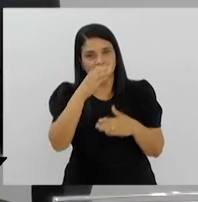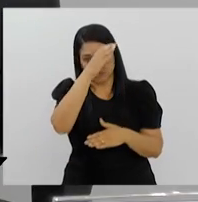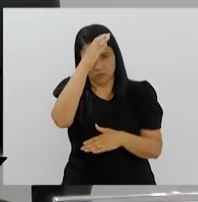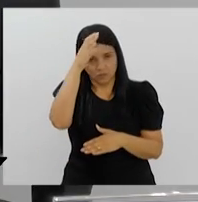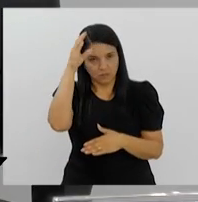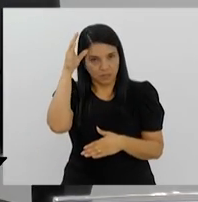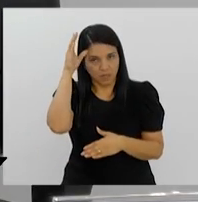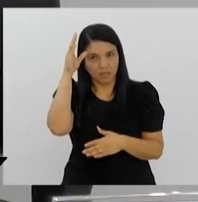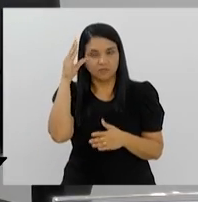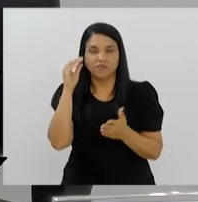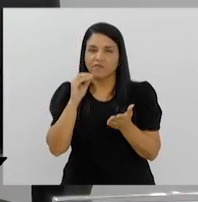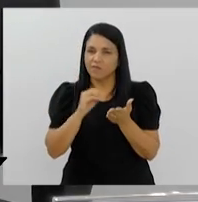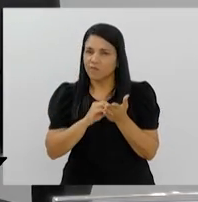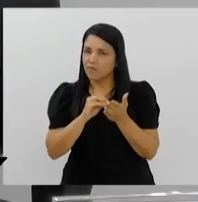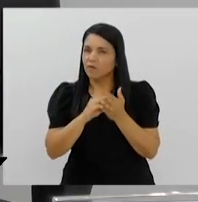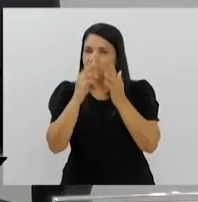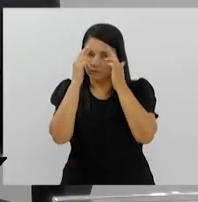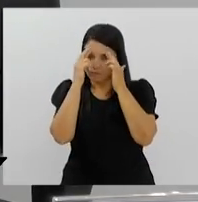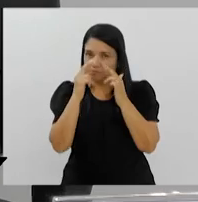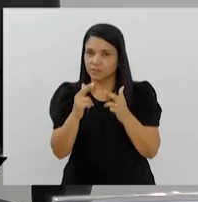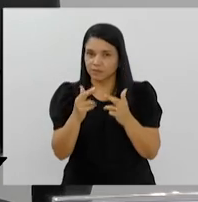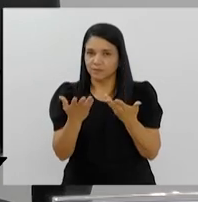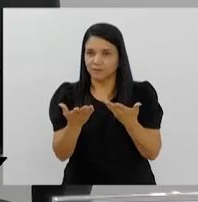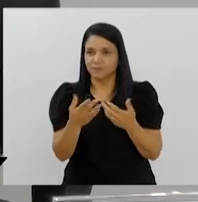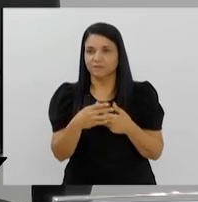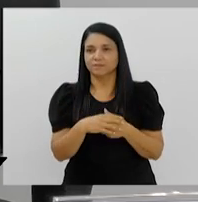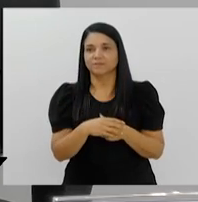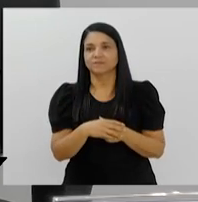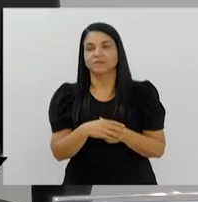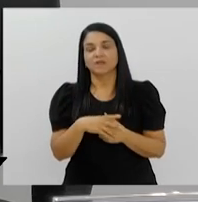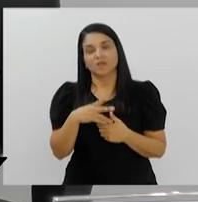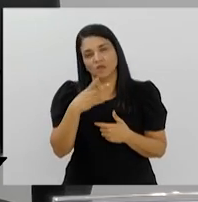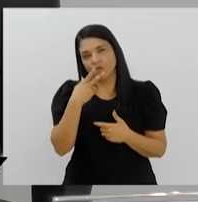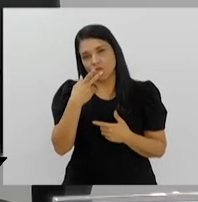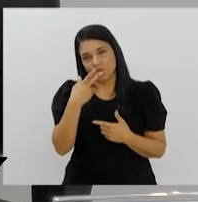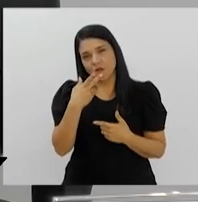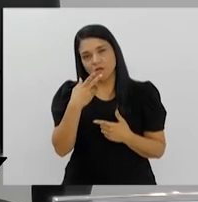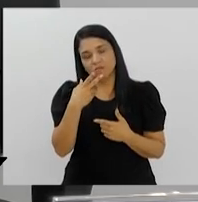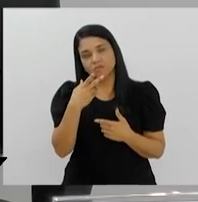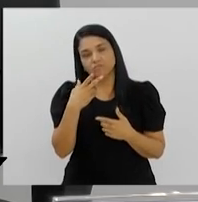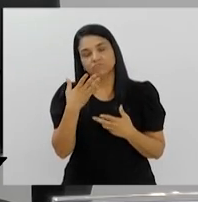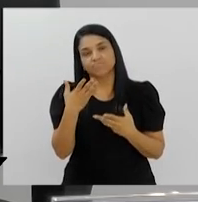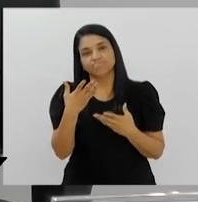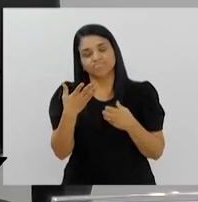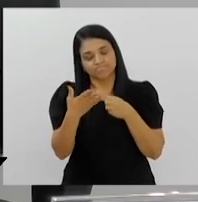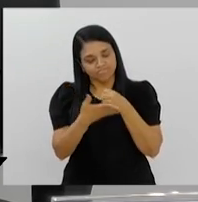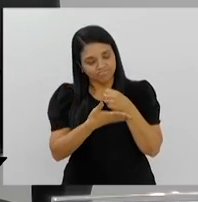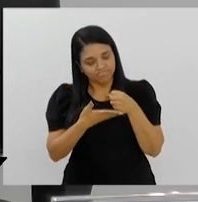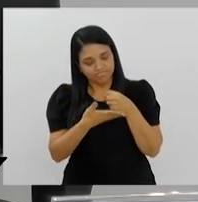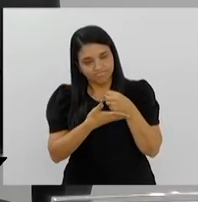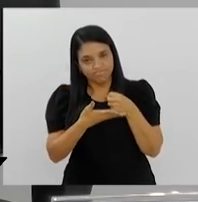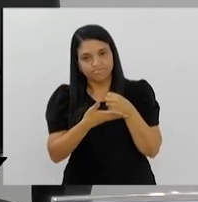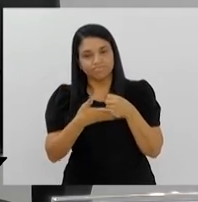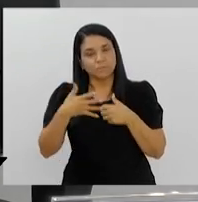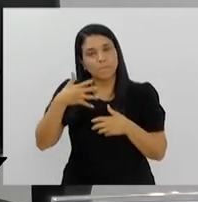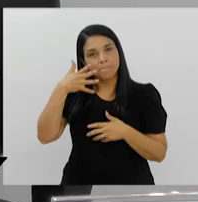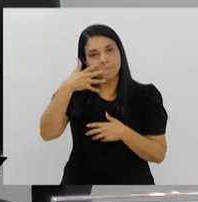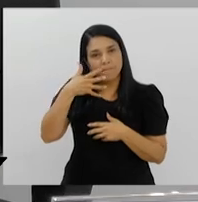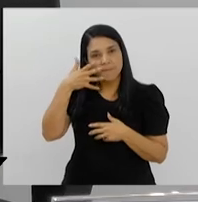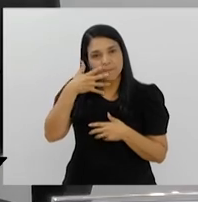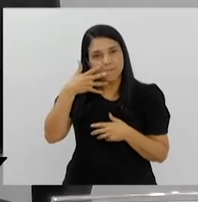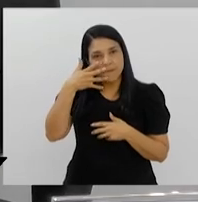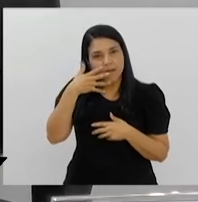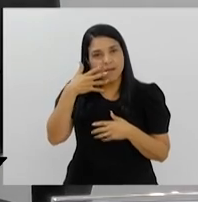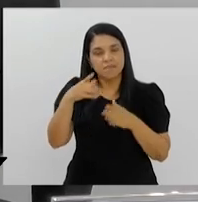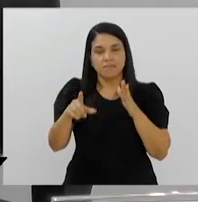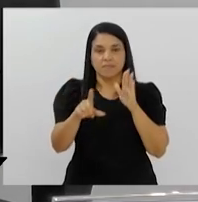beneficiários né eu eu eu faço questão sempre de est baseando né fundamentando a nossa fala